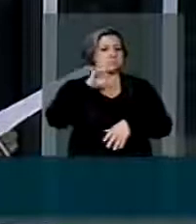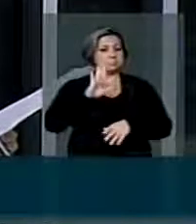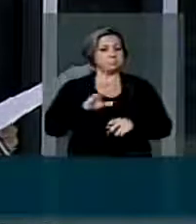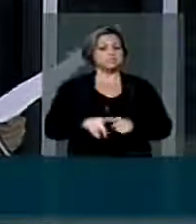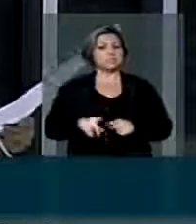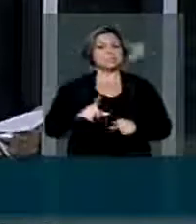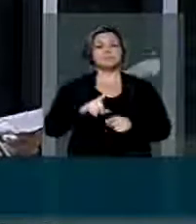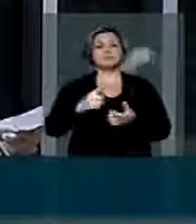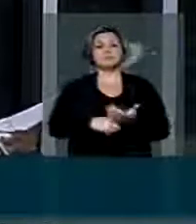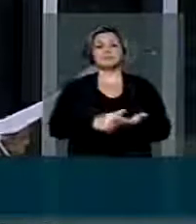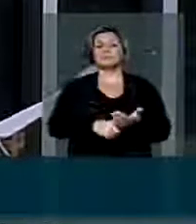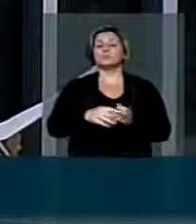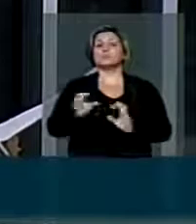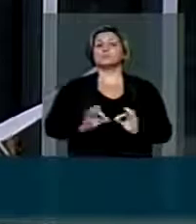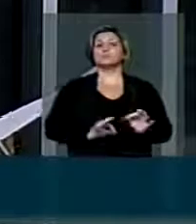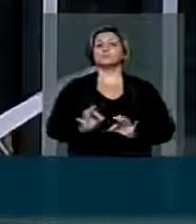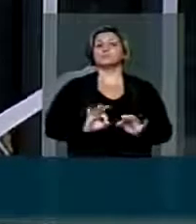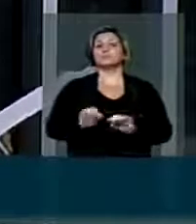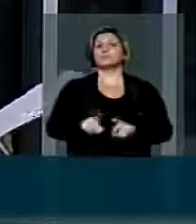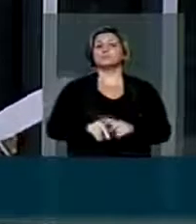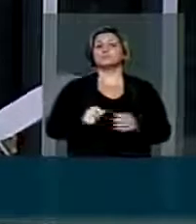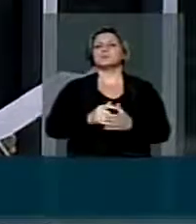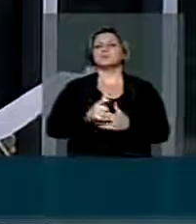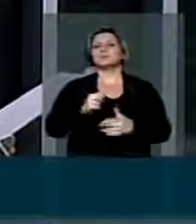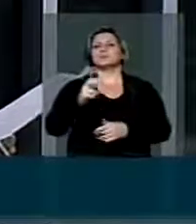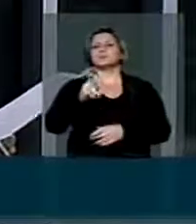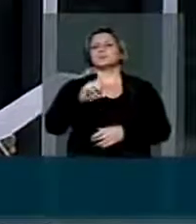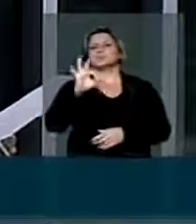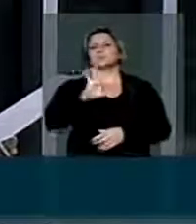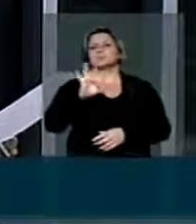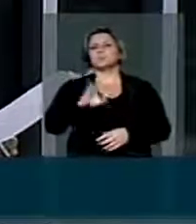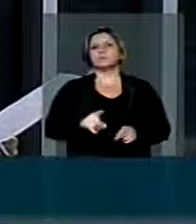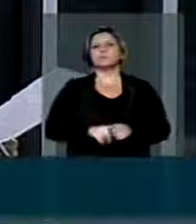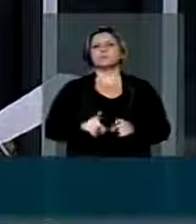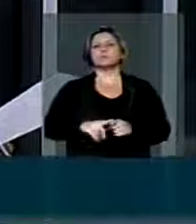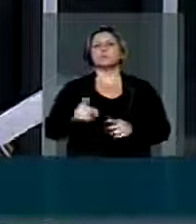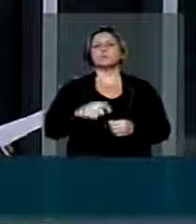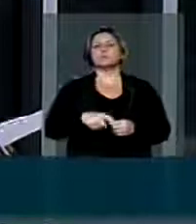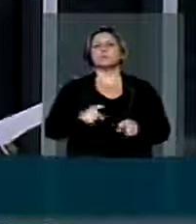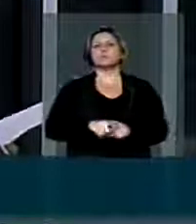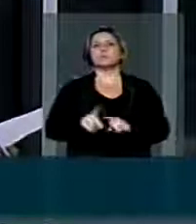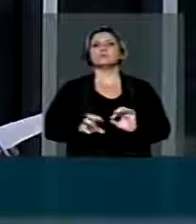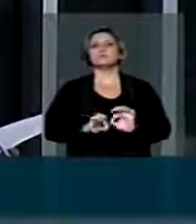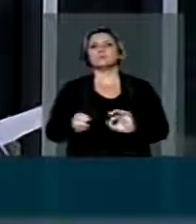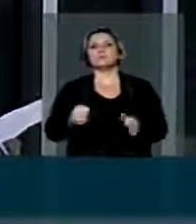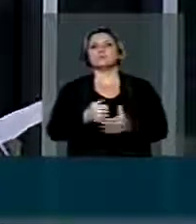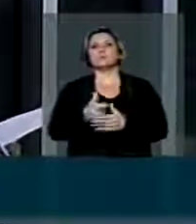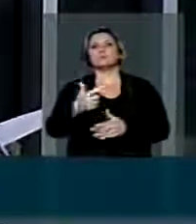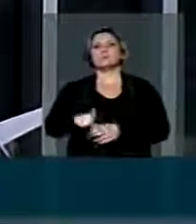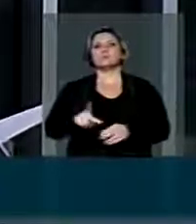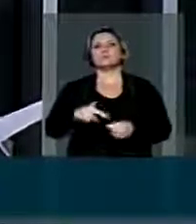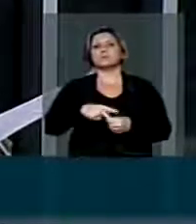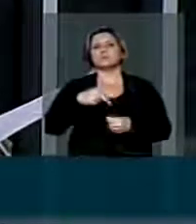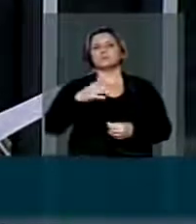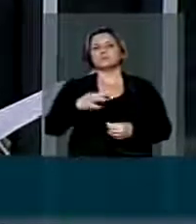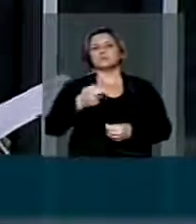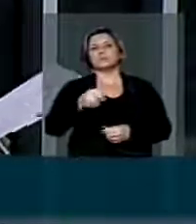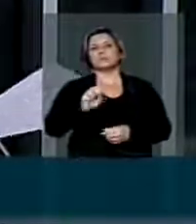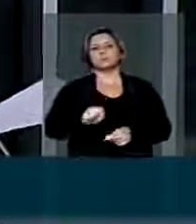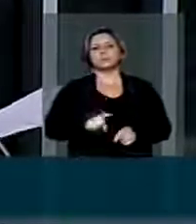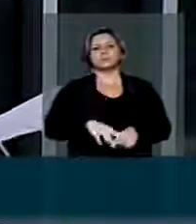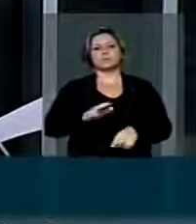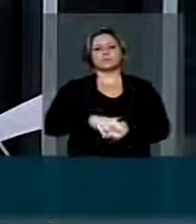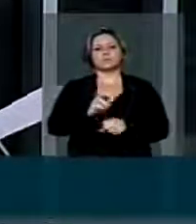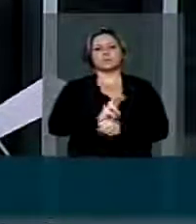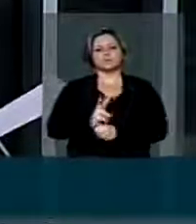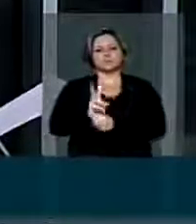e houve a concretização da aquisição dos 50% remanescentes, que fizeram da Petrobras a controladora